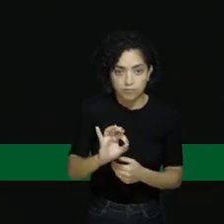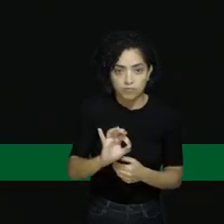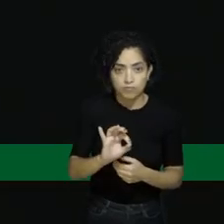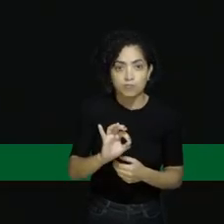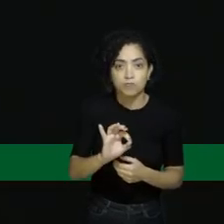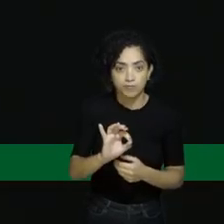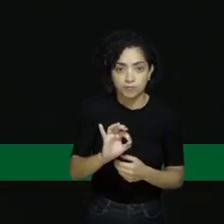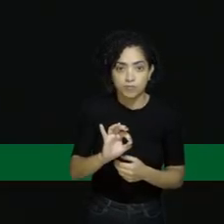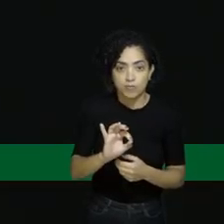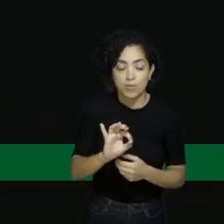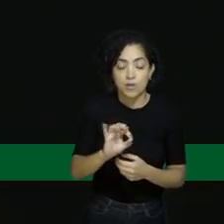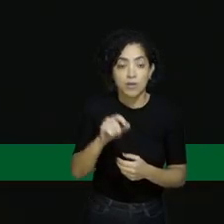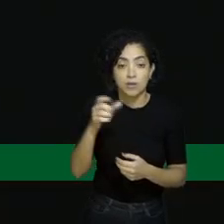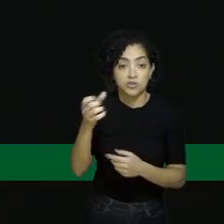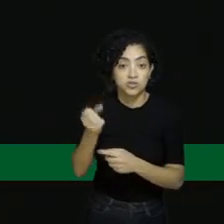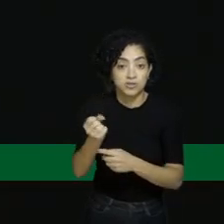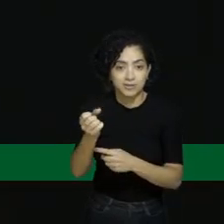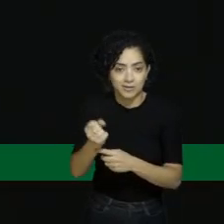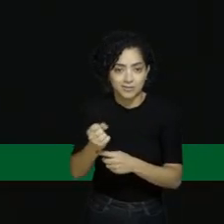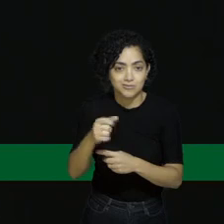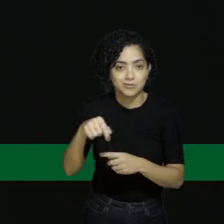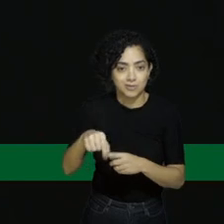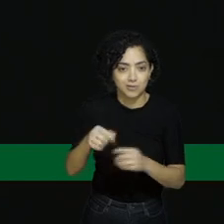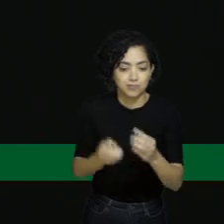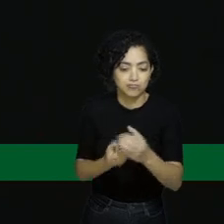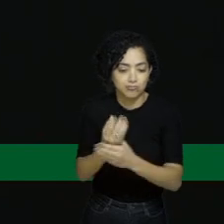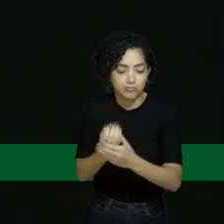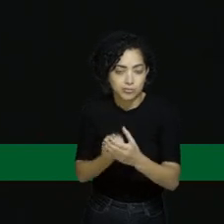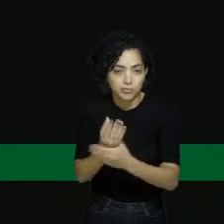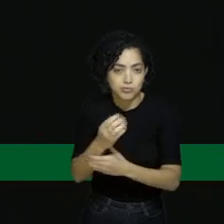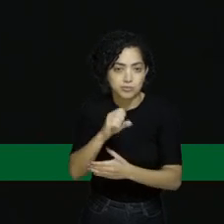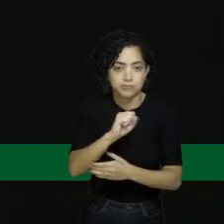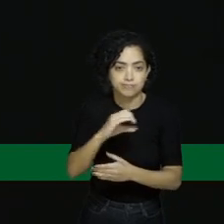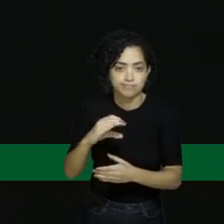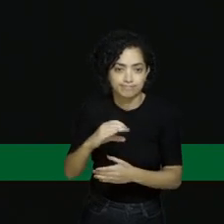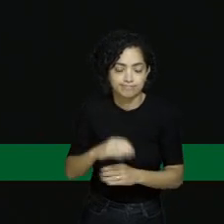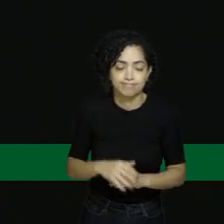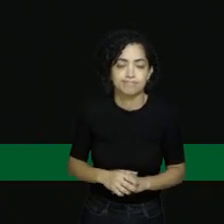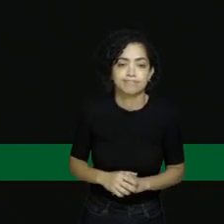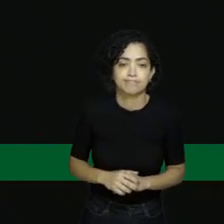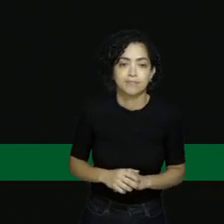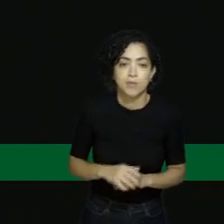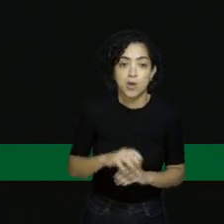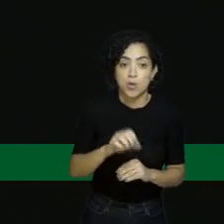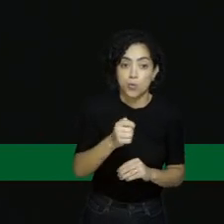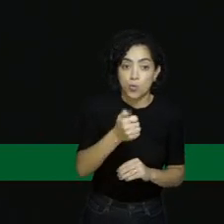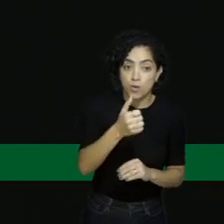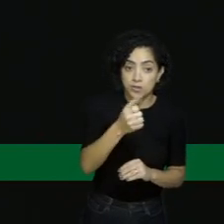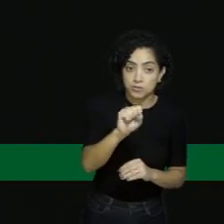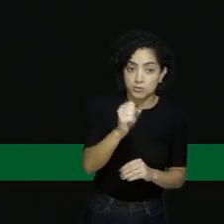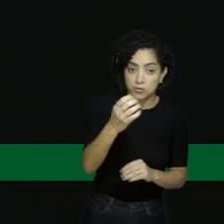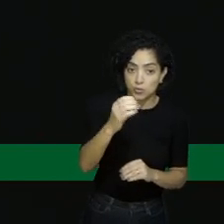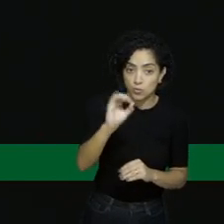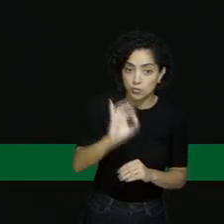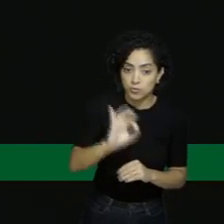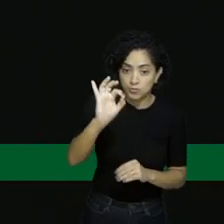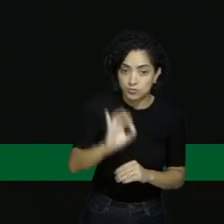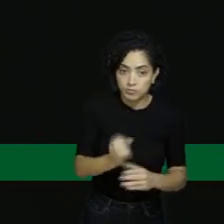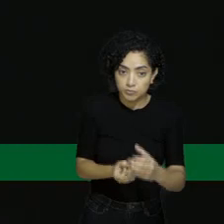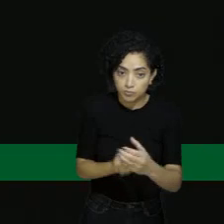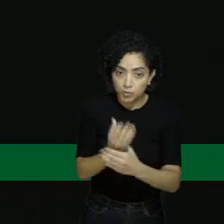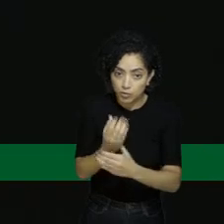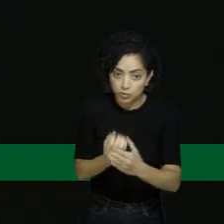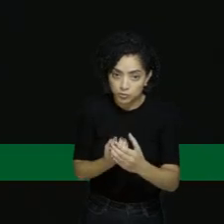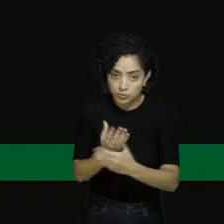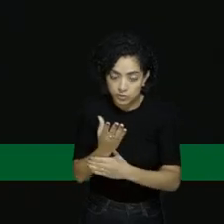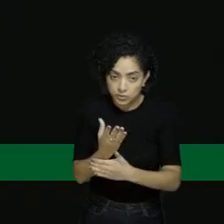da captação de leite de Santa Catarina. E Santa Catarina quase que 80% do leite produzido